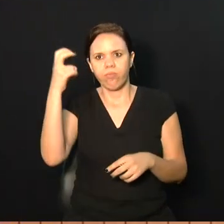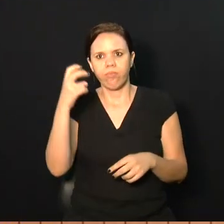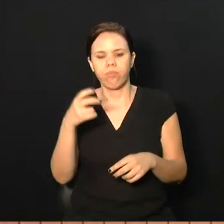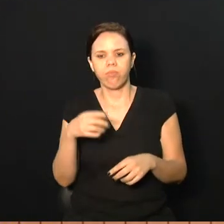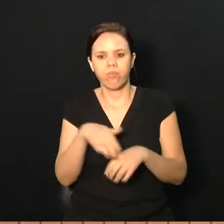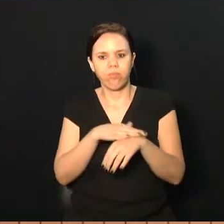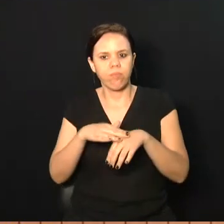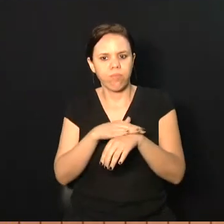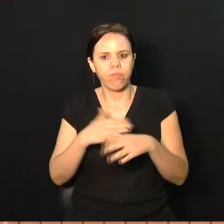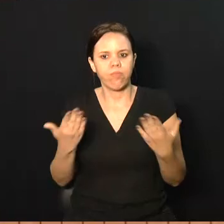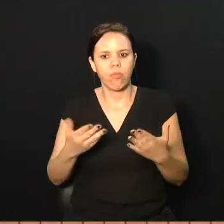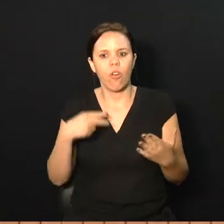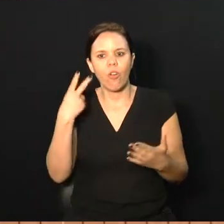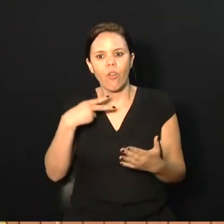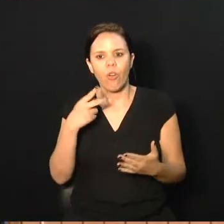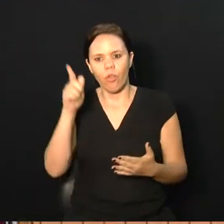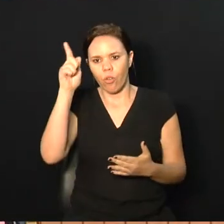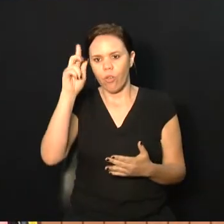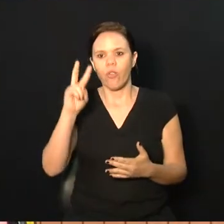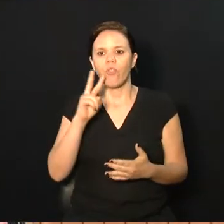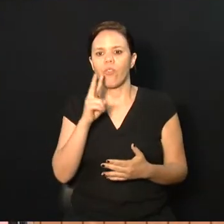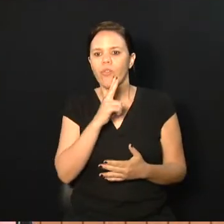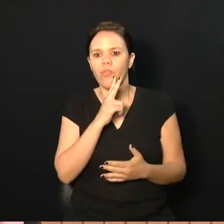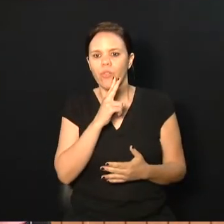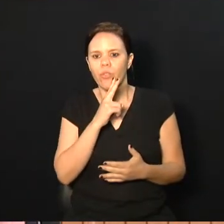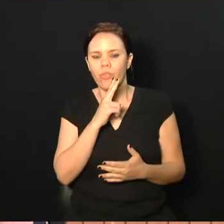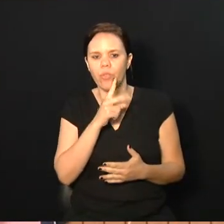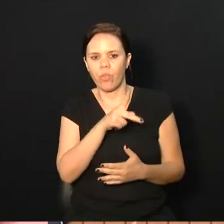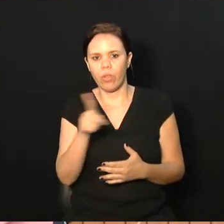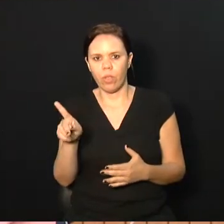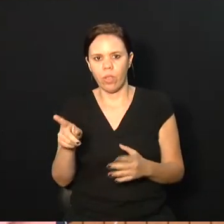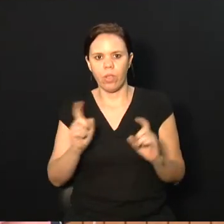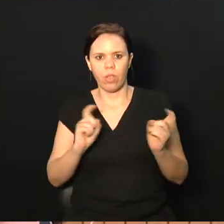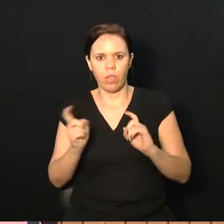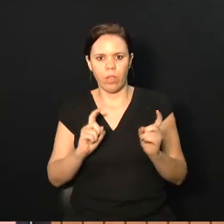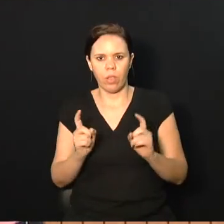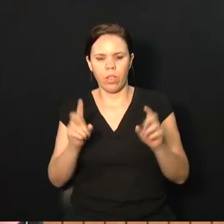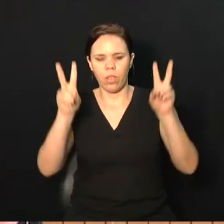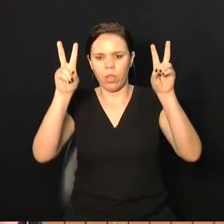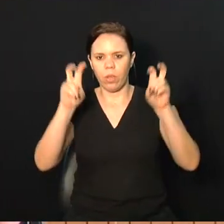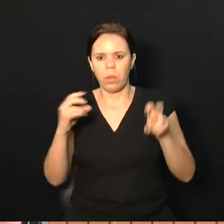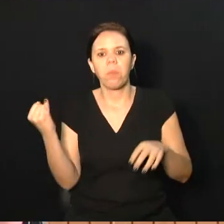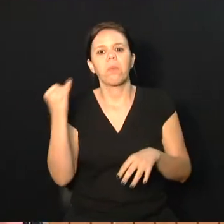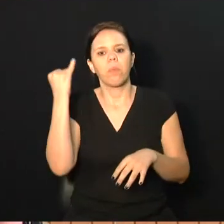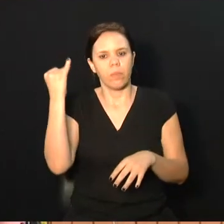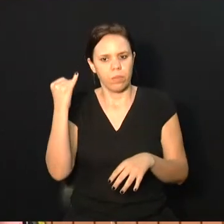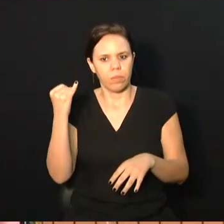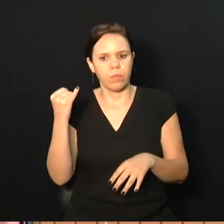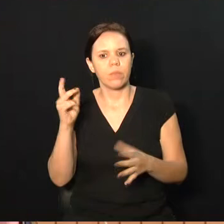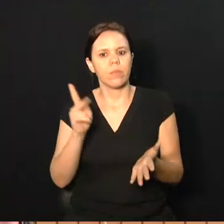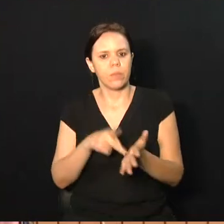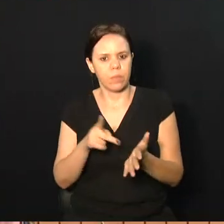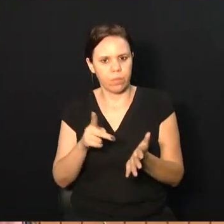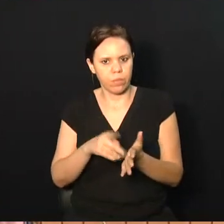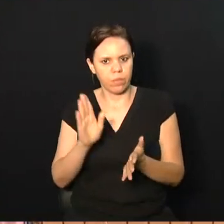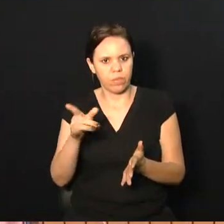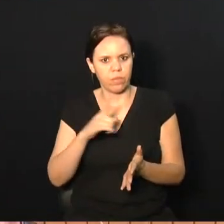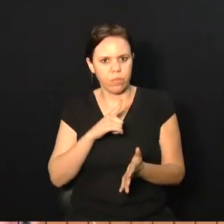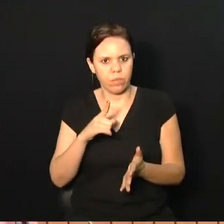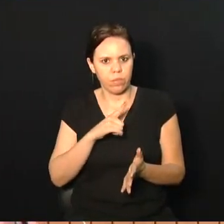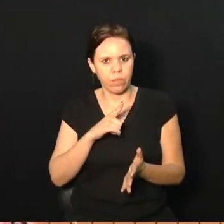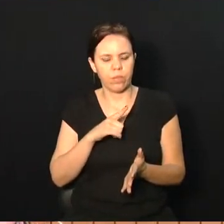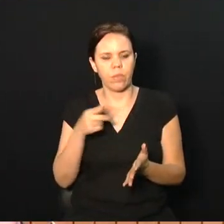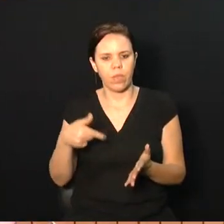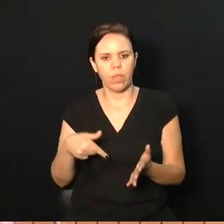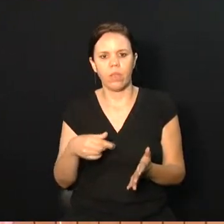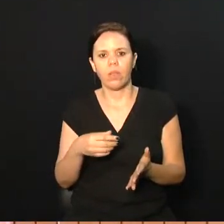conversar agora com o vereador Vinícius Gratti, que presidiu essa reunião. Vereador, foram assuntos bastante importantes, que inclusive já tem um viés para